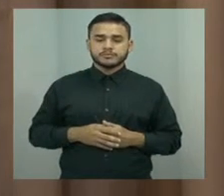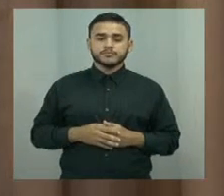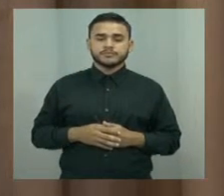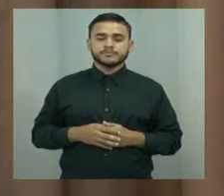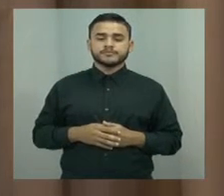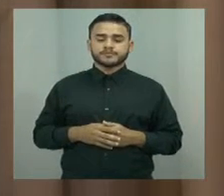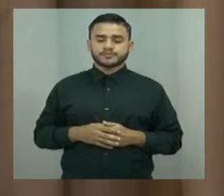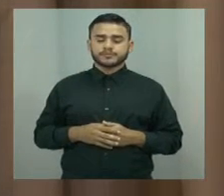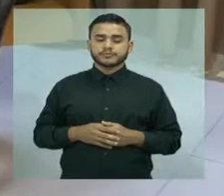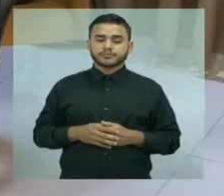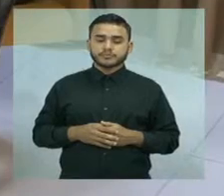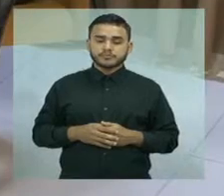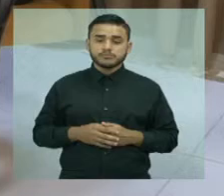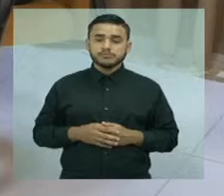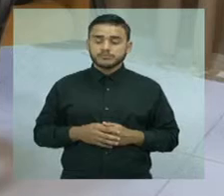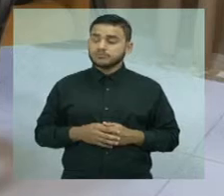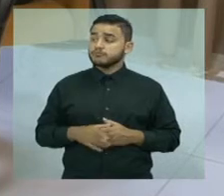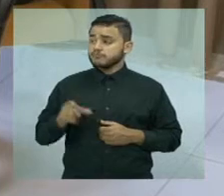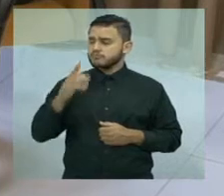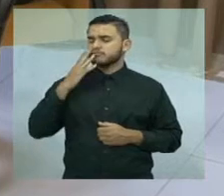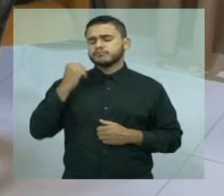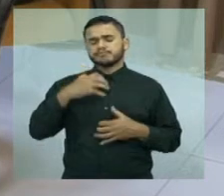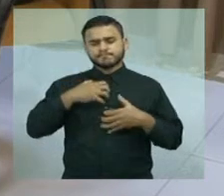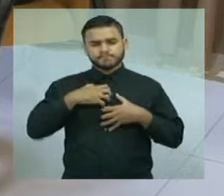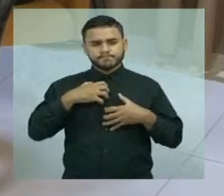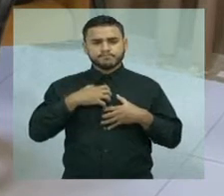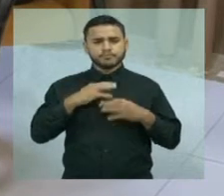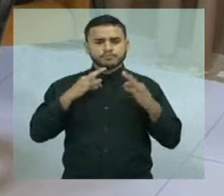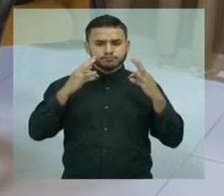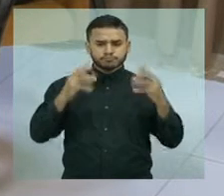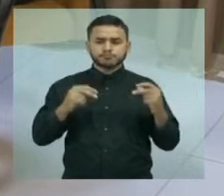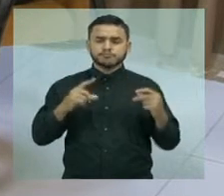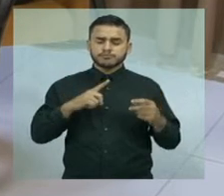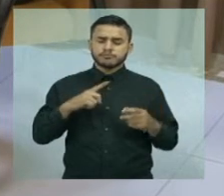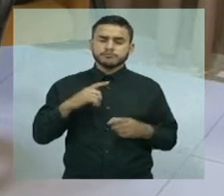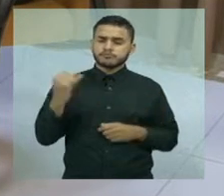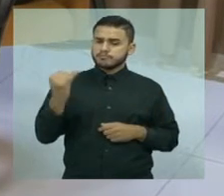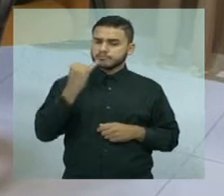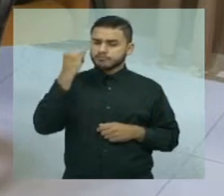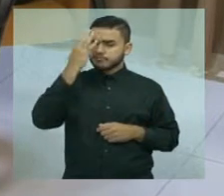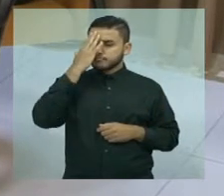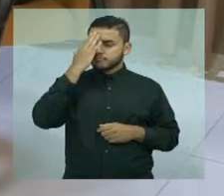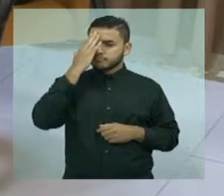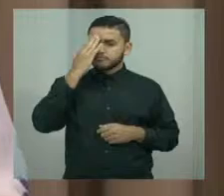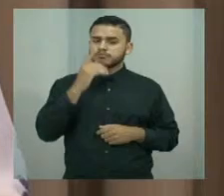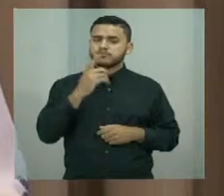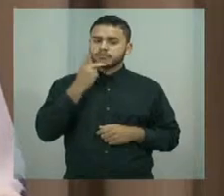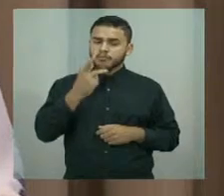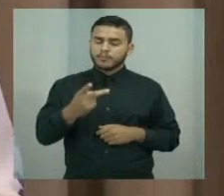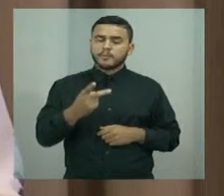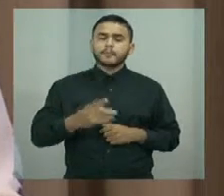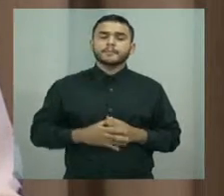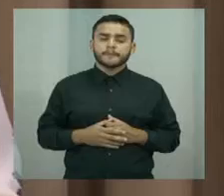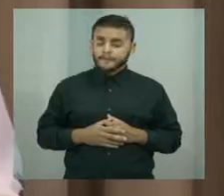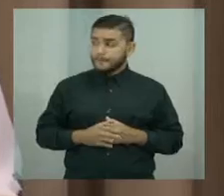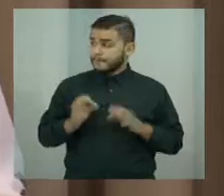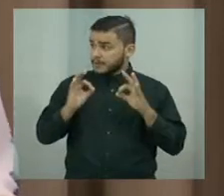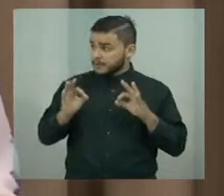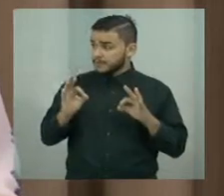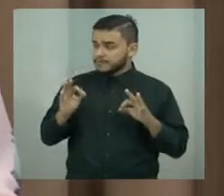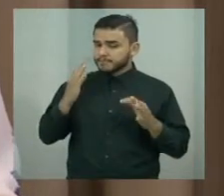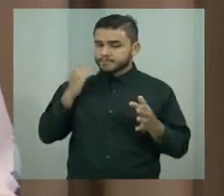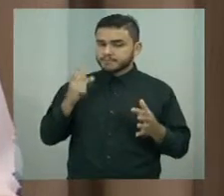uma gama de sinais e sintomas, então é importante, assim, se você acha que se